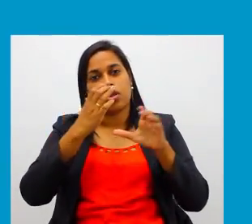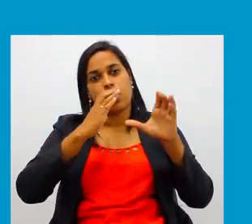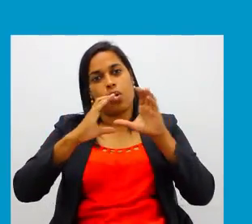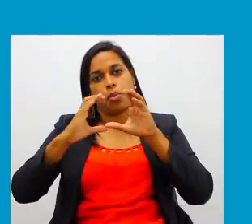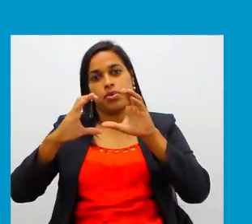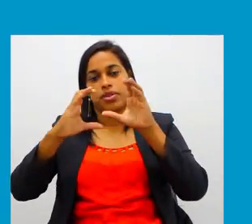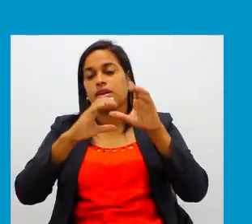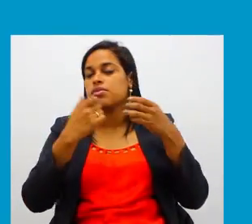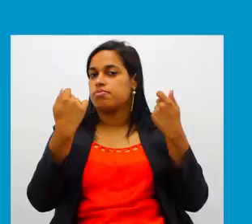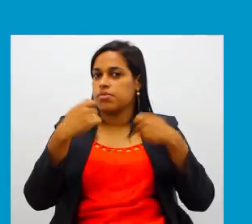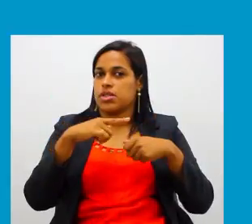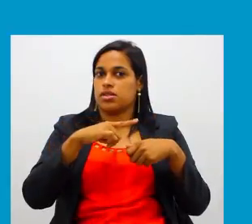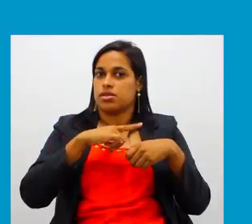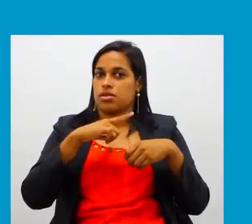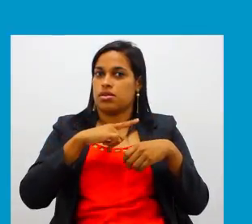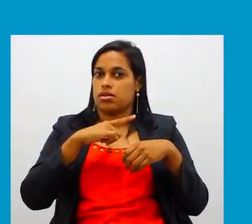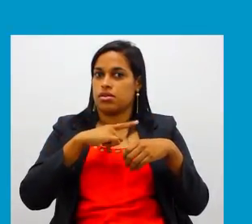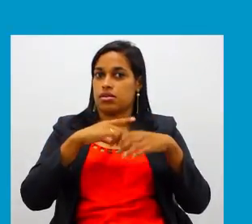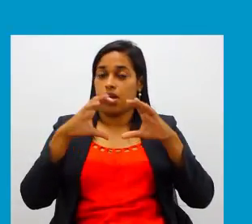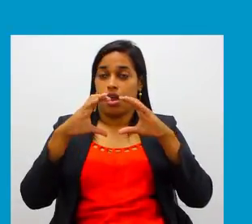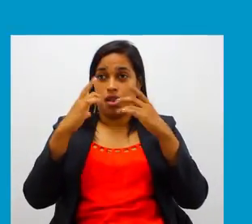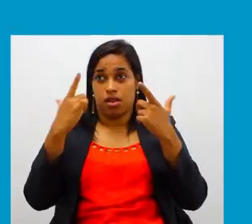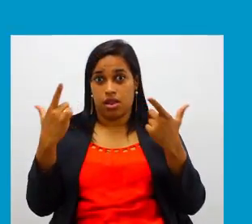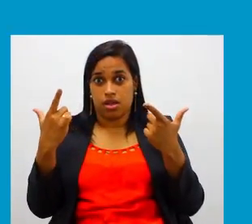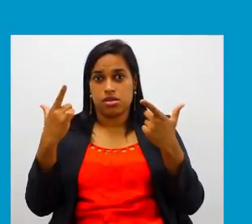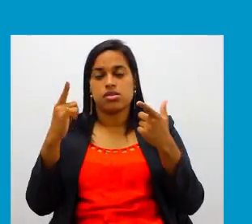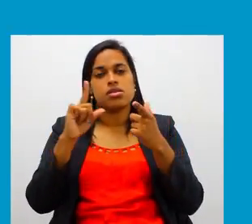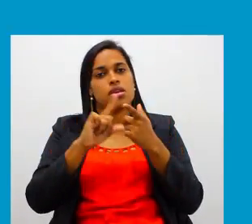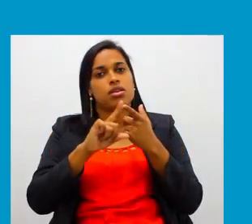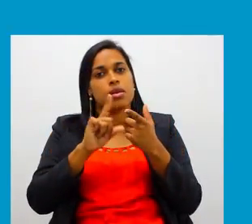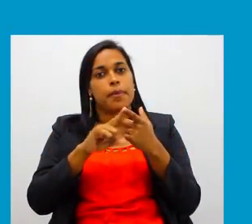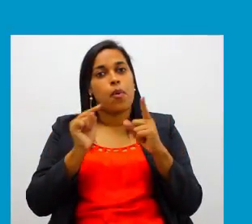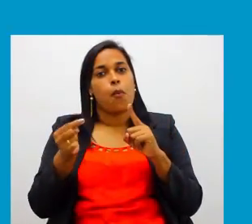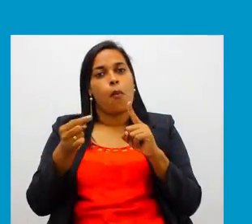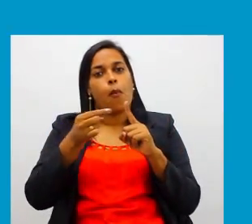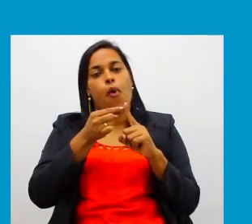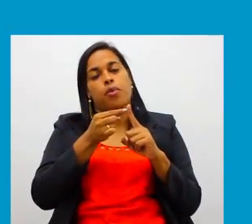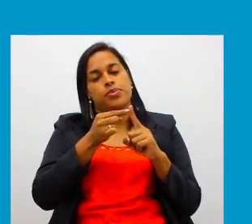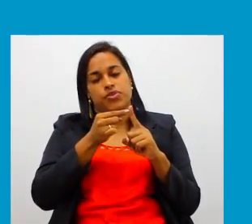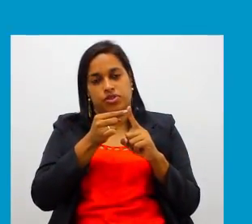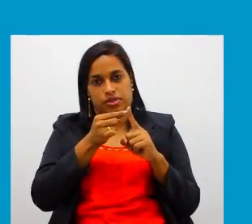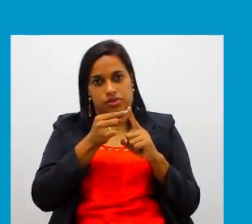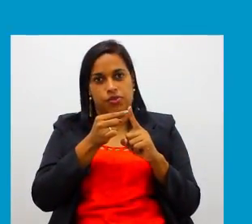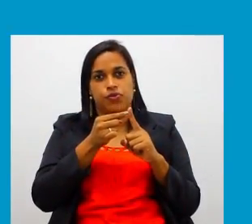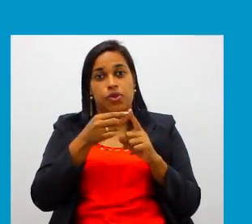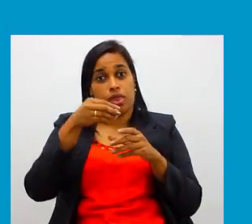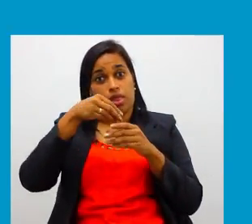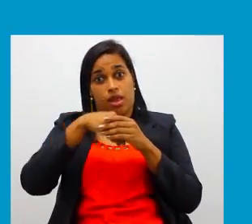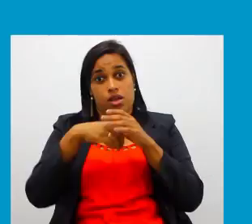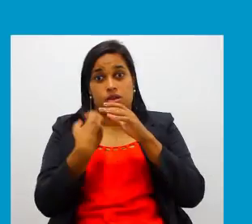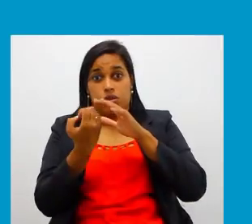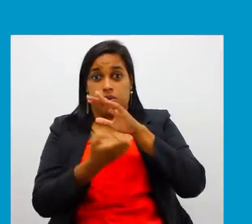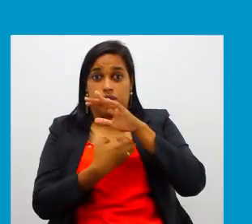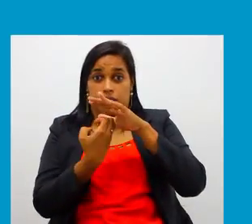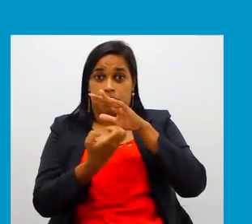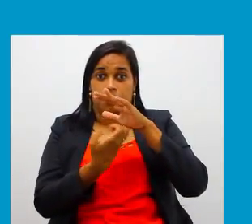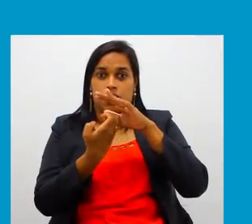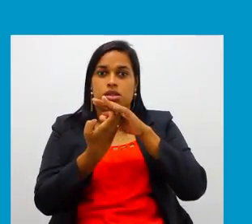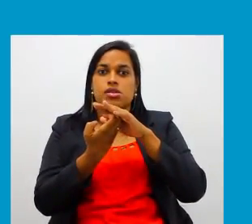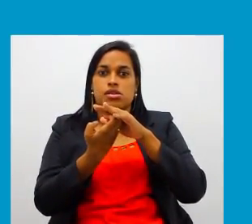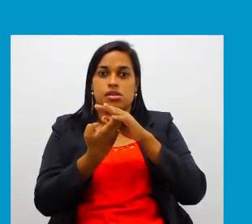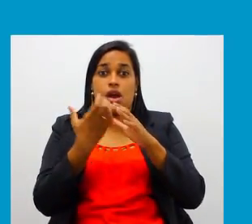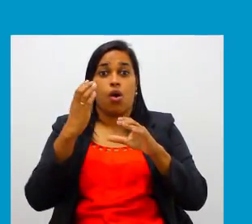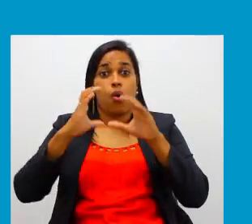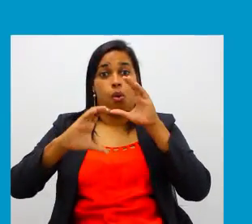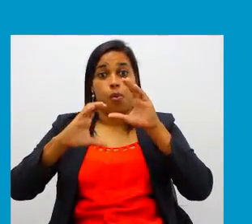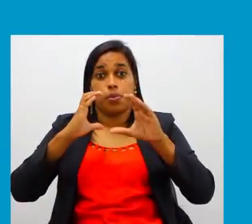faz na empresa precisa ter clareza do que vai falar e ela precisa ter um objetivo, ela precisa ir direto ao ponto. Outra coisa importante